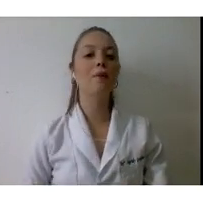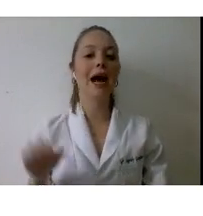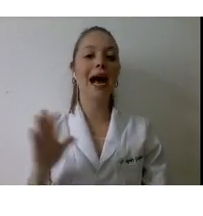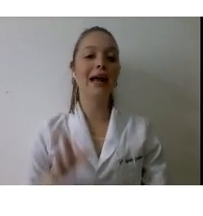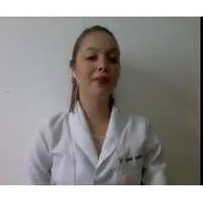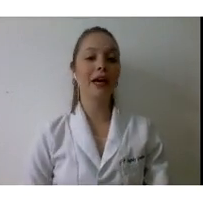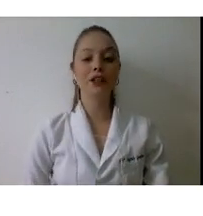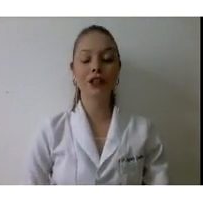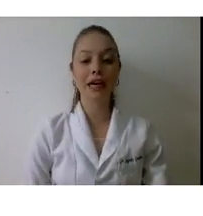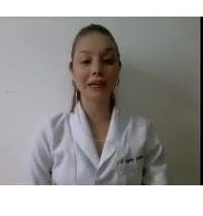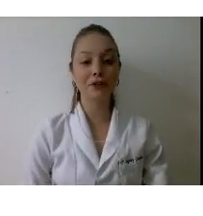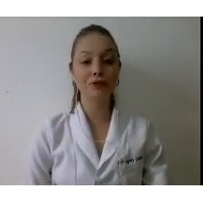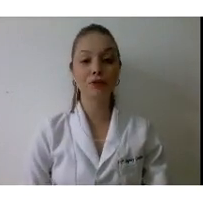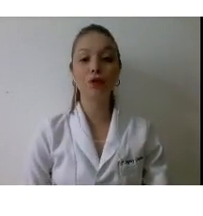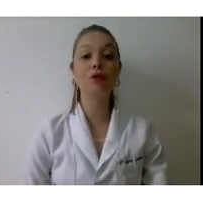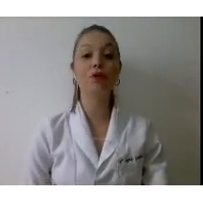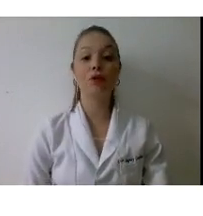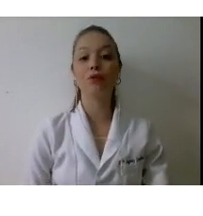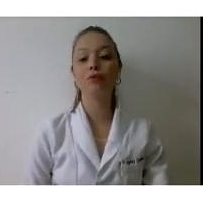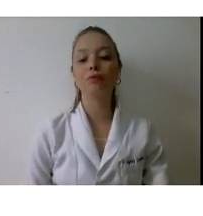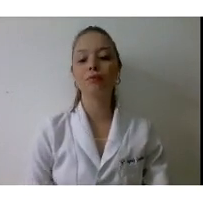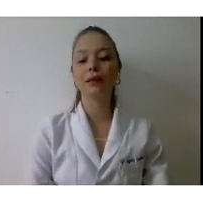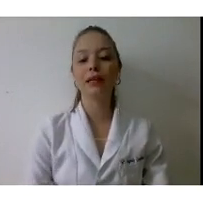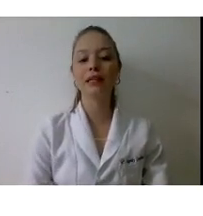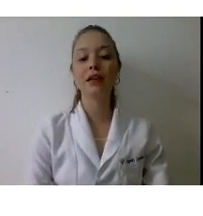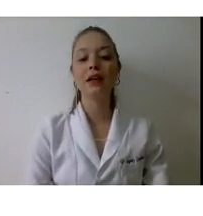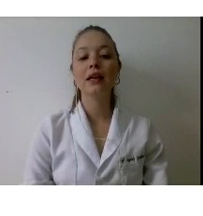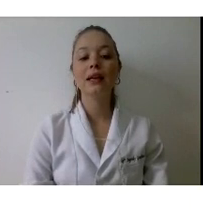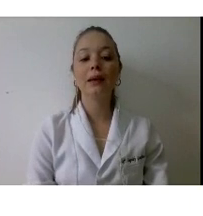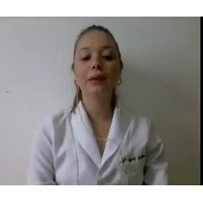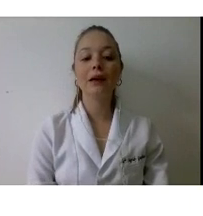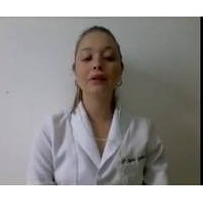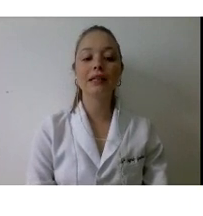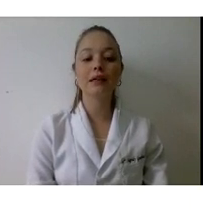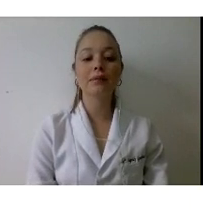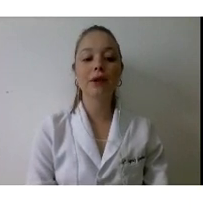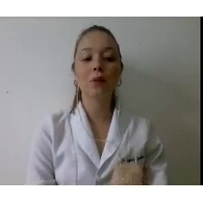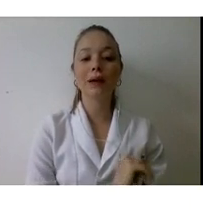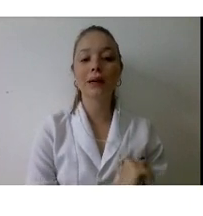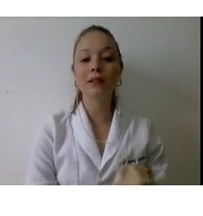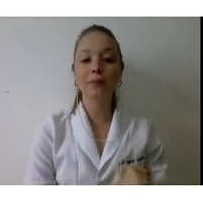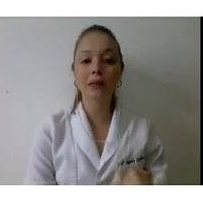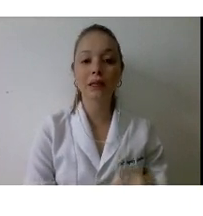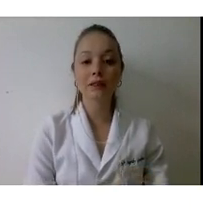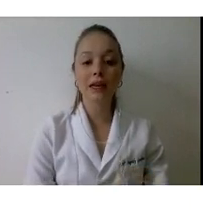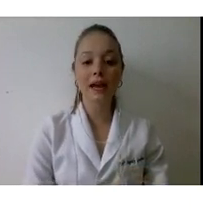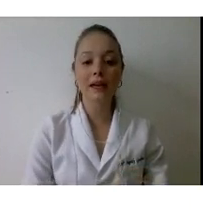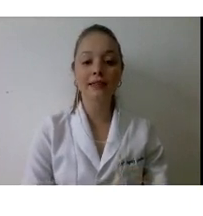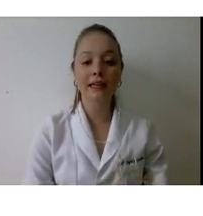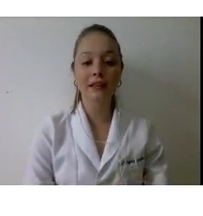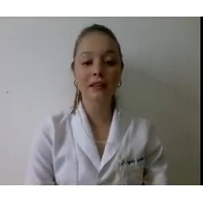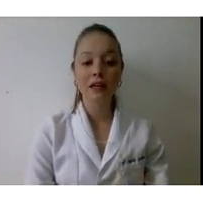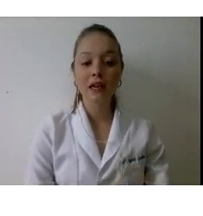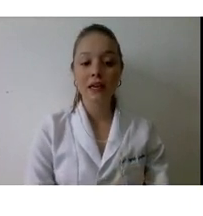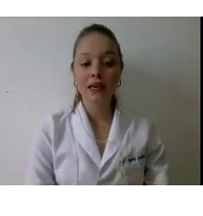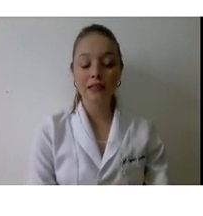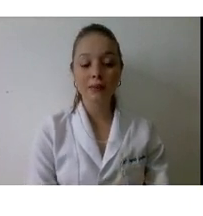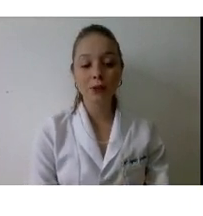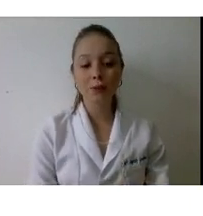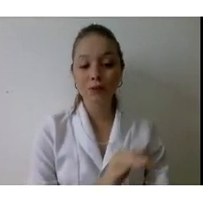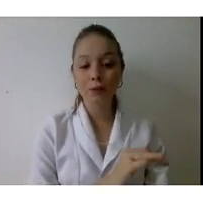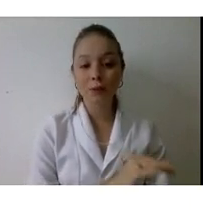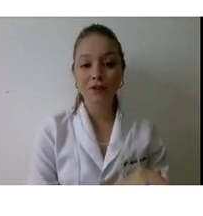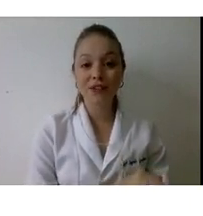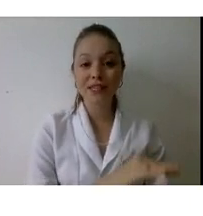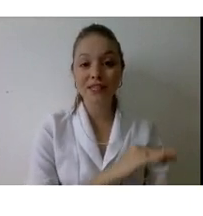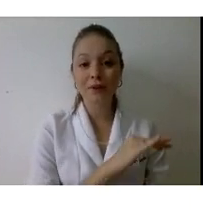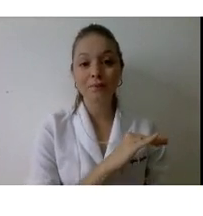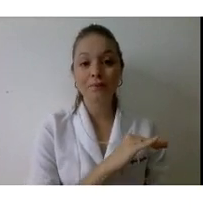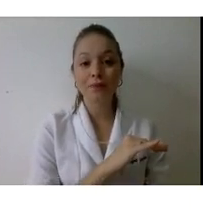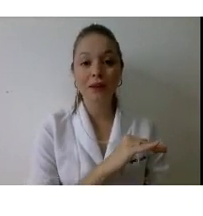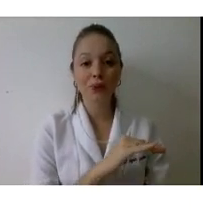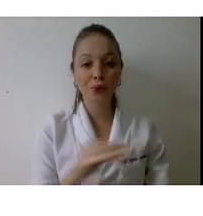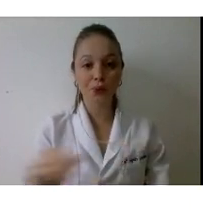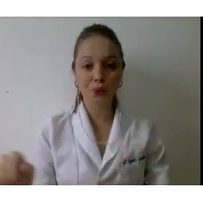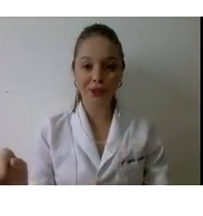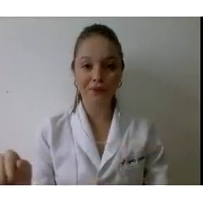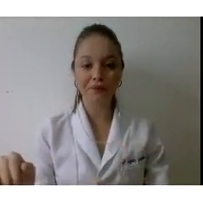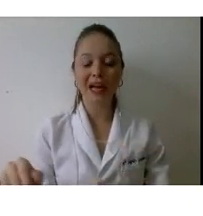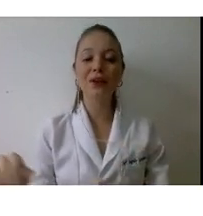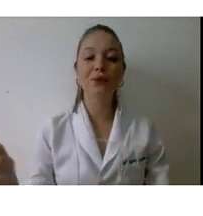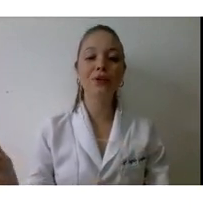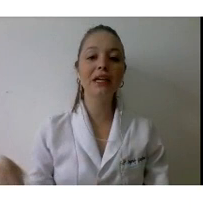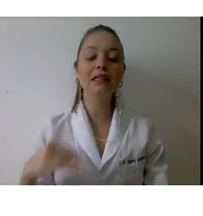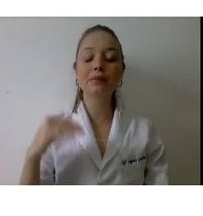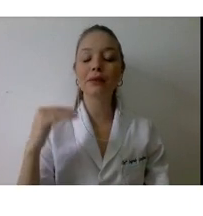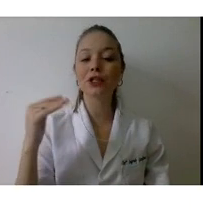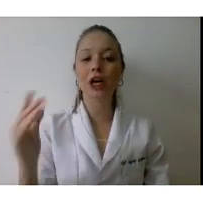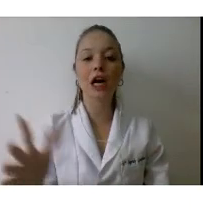essa manobra até a chegada do socorro, beleza? Lembrando que essa manobra ela sempre tem que ser realizada em cima de uma superfície